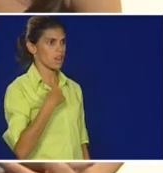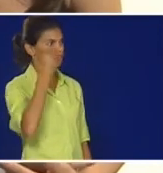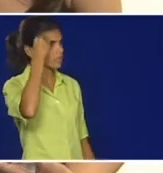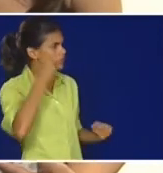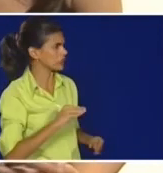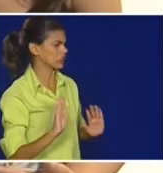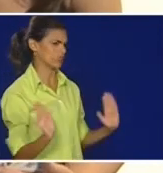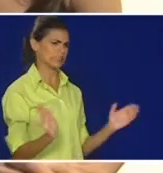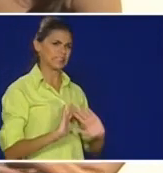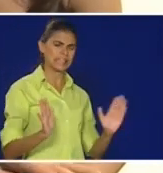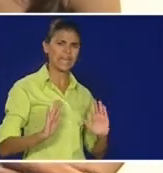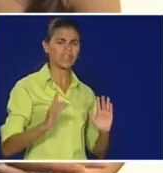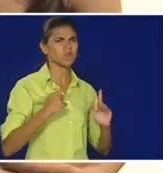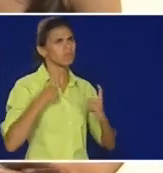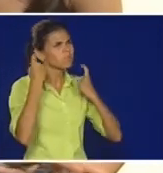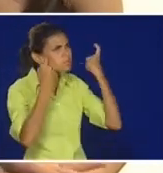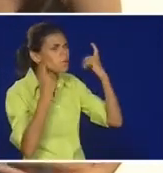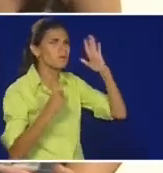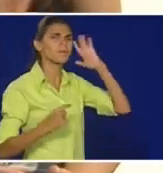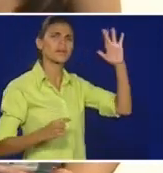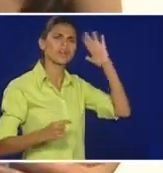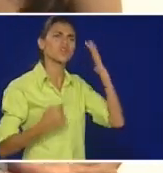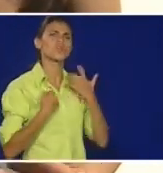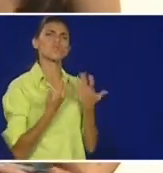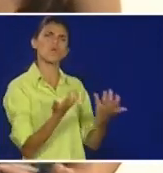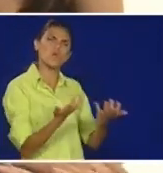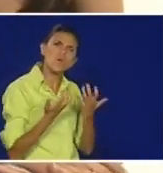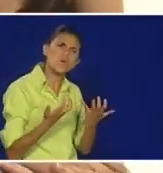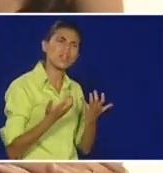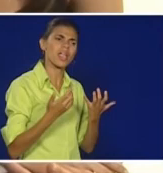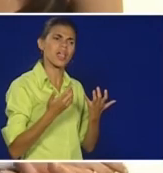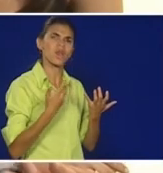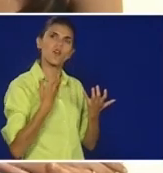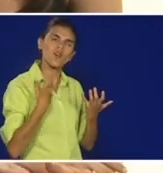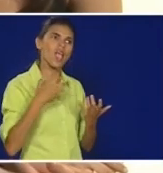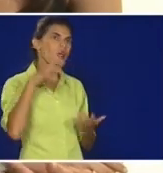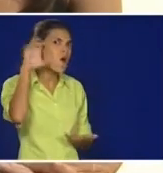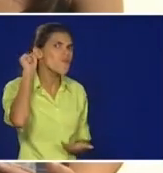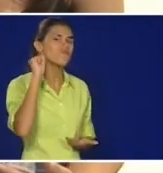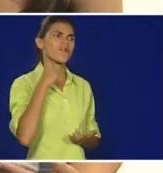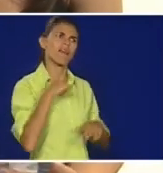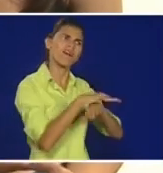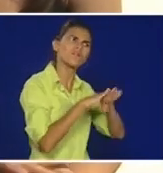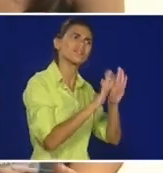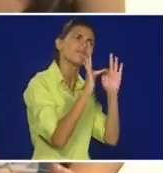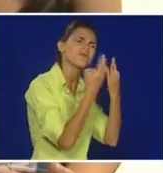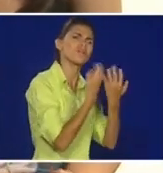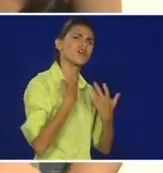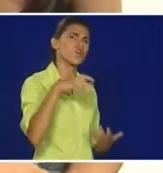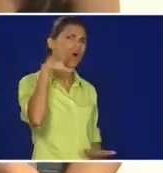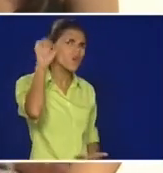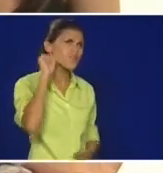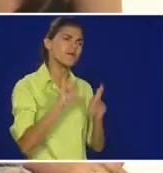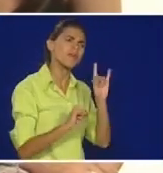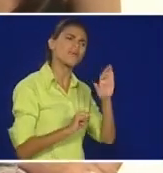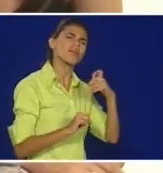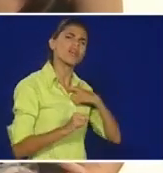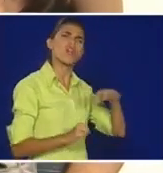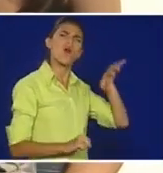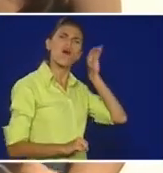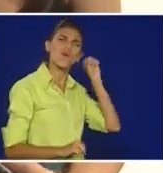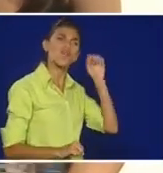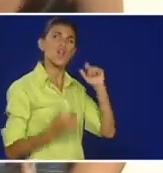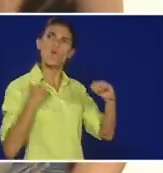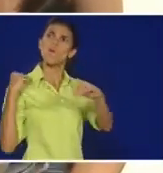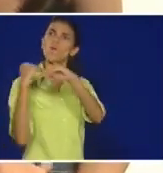Ai, eu queria fazer muito para eu queria ouvir. Porque eu queria ser como as outras pessoas,